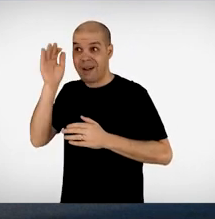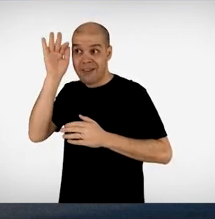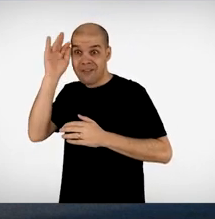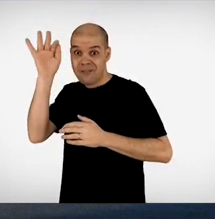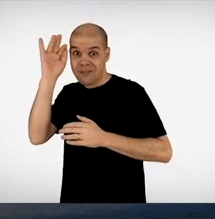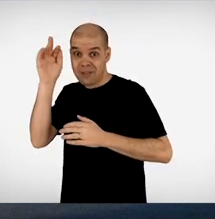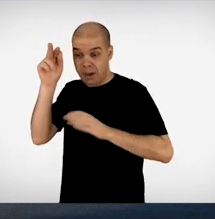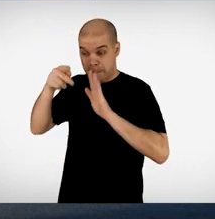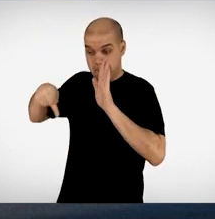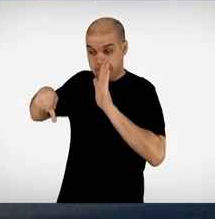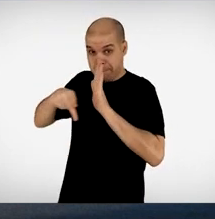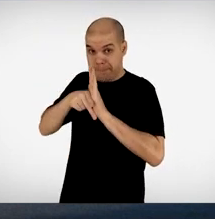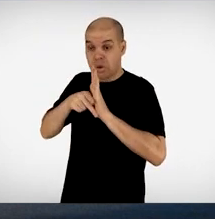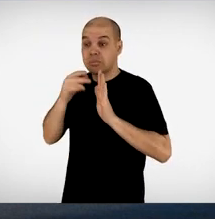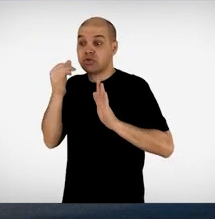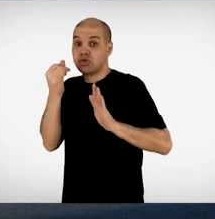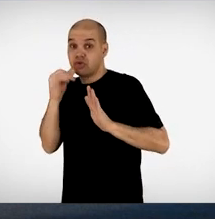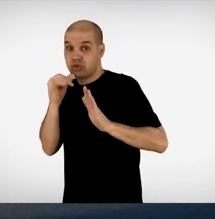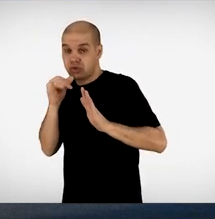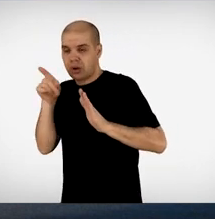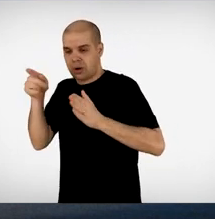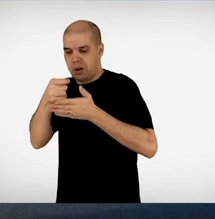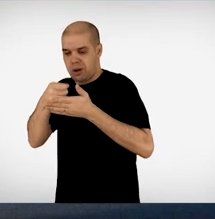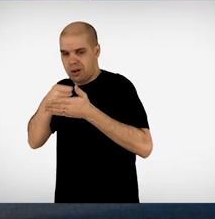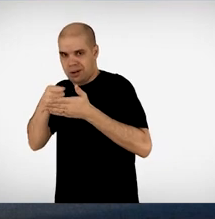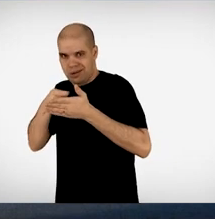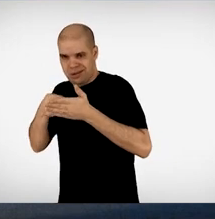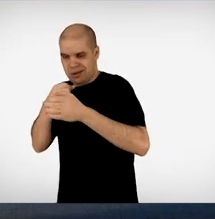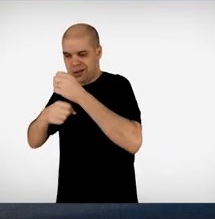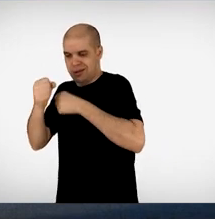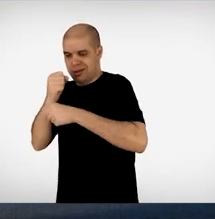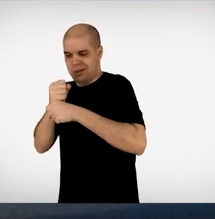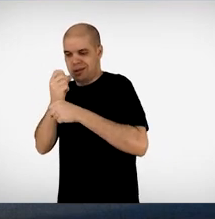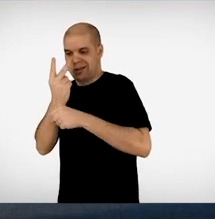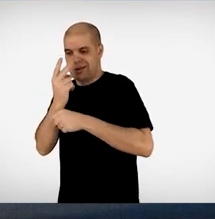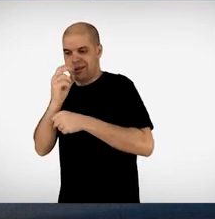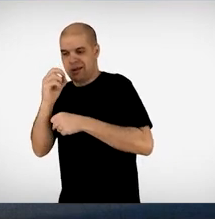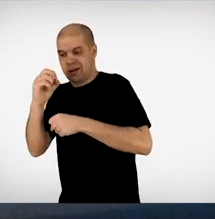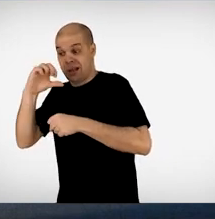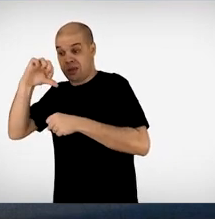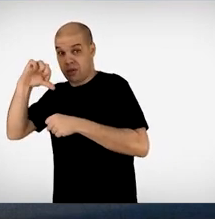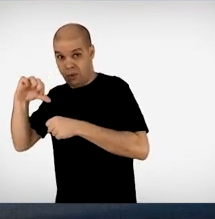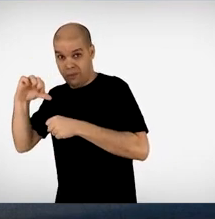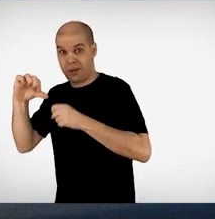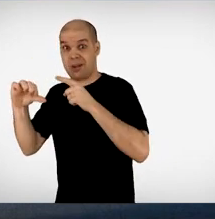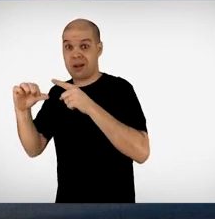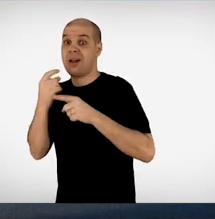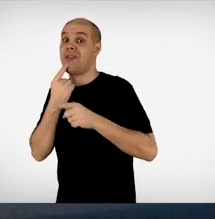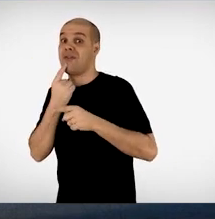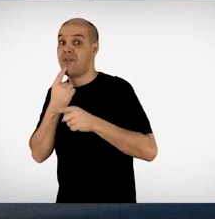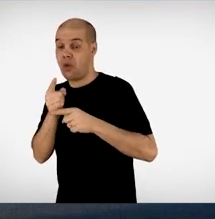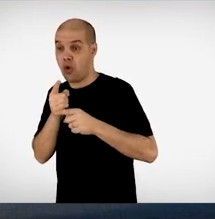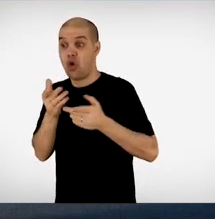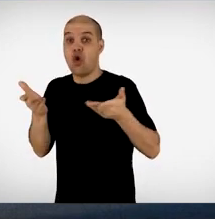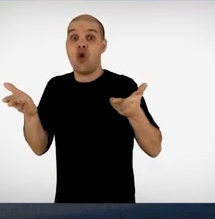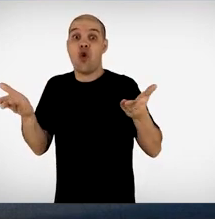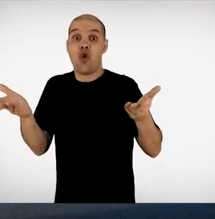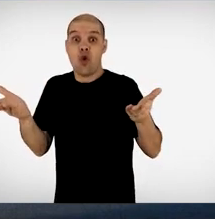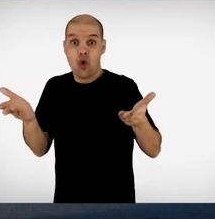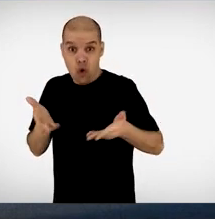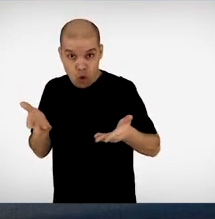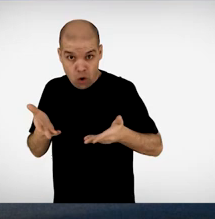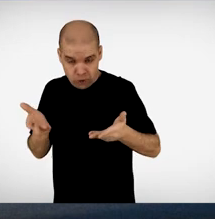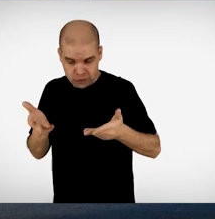filósofo italiano, ele tem um texto que chama O que é o contemporâneo, é um texto de 2009, e ele fala assim: ser